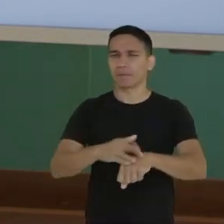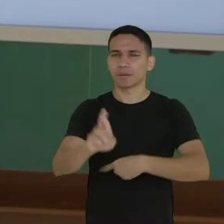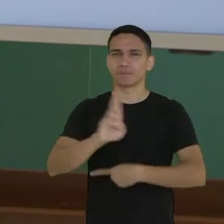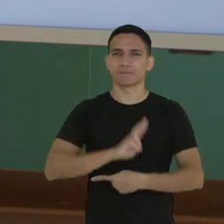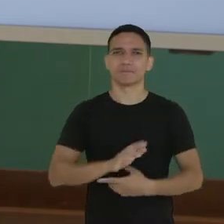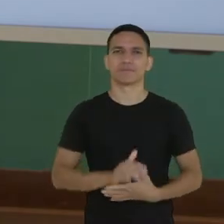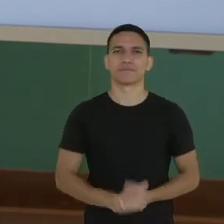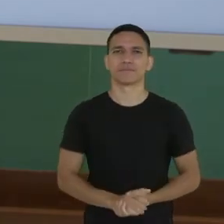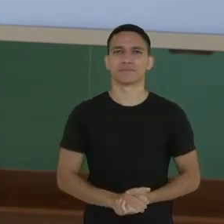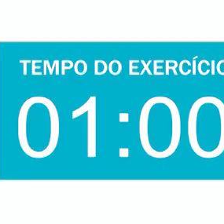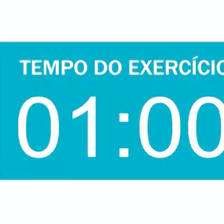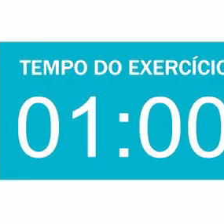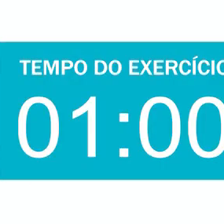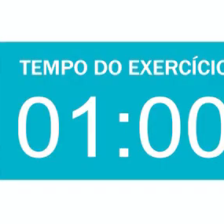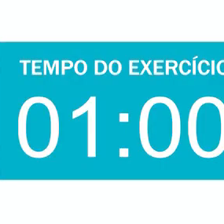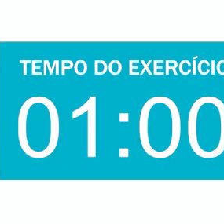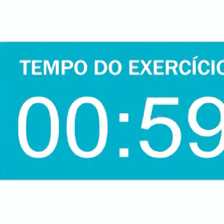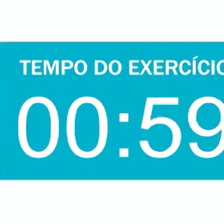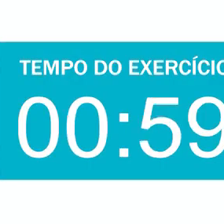a gente responde.